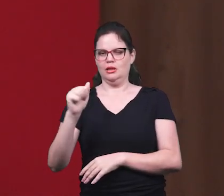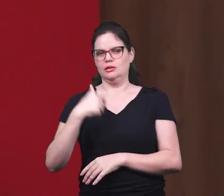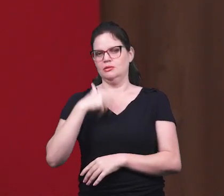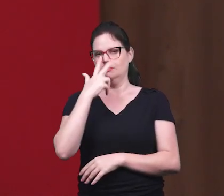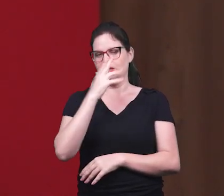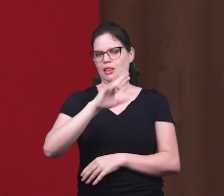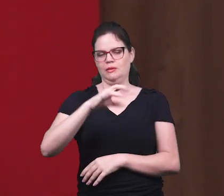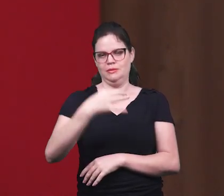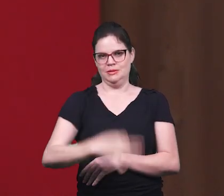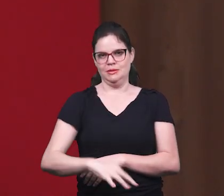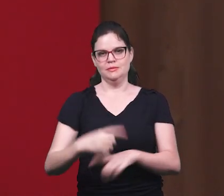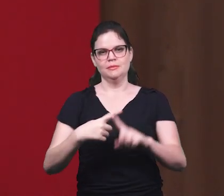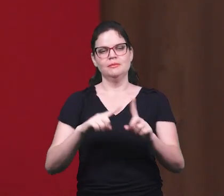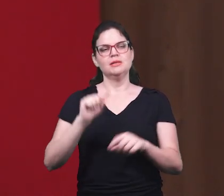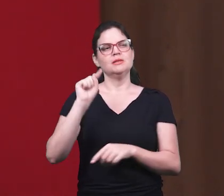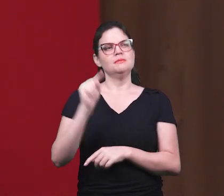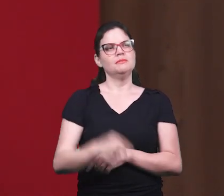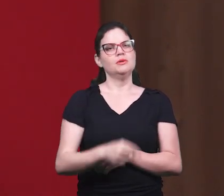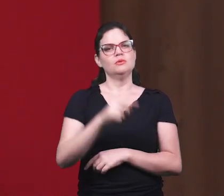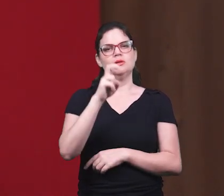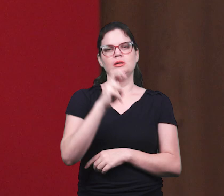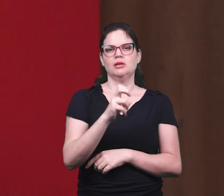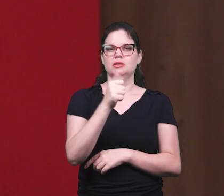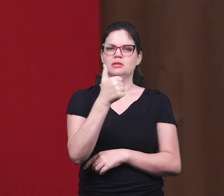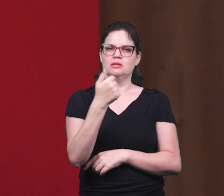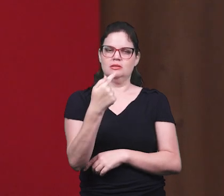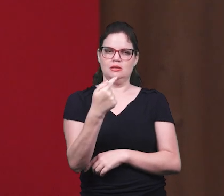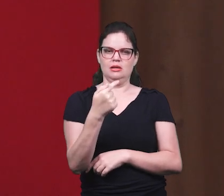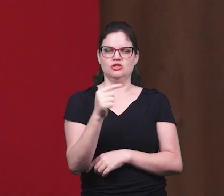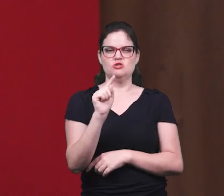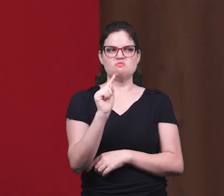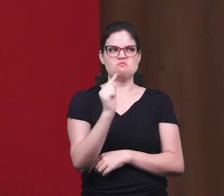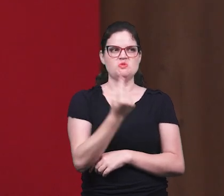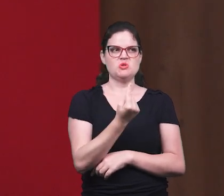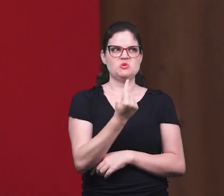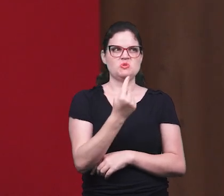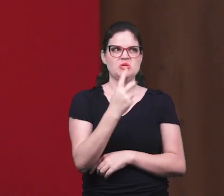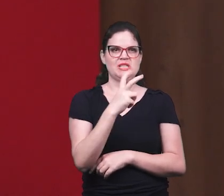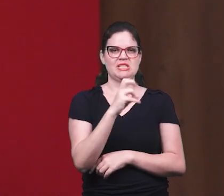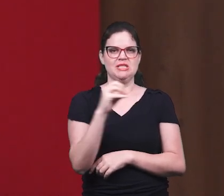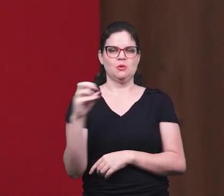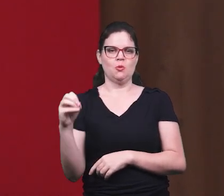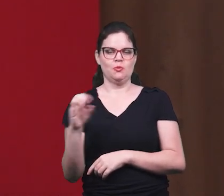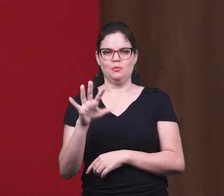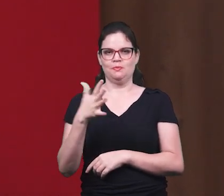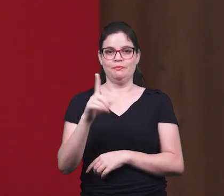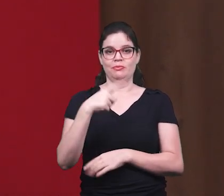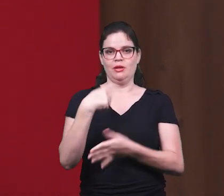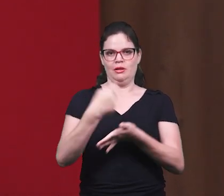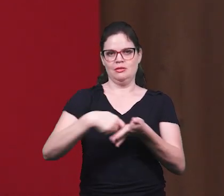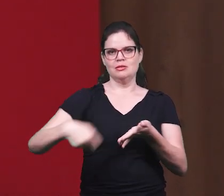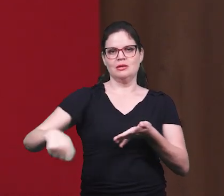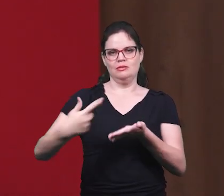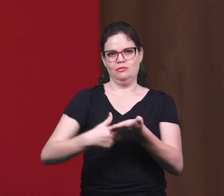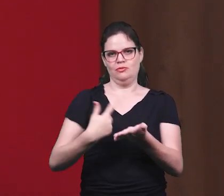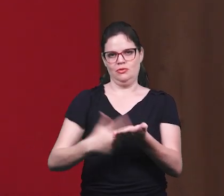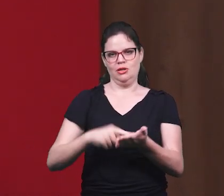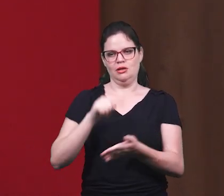só, em 1517, nesse período ali, 1550, que quando ele escreveu o livro